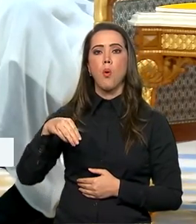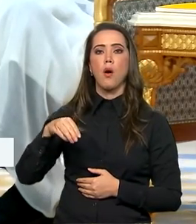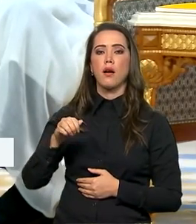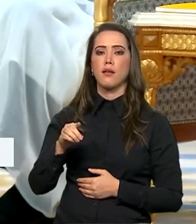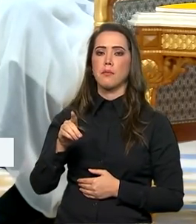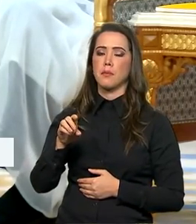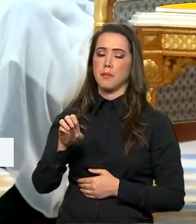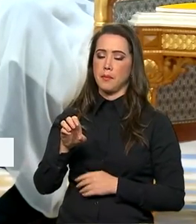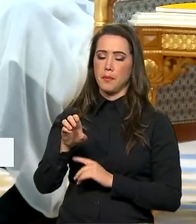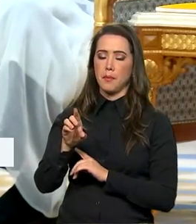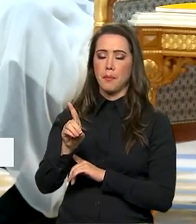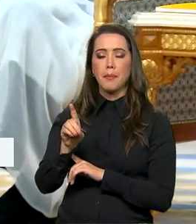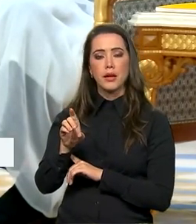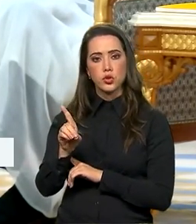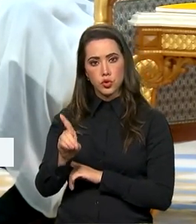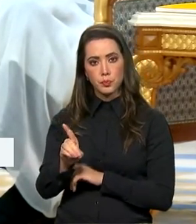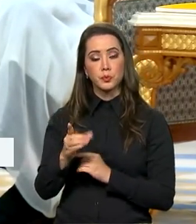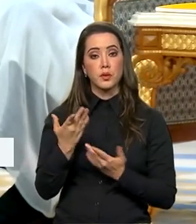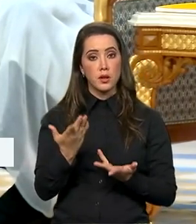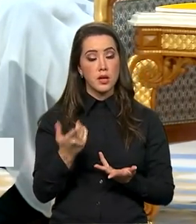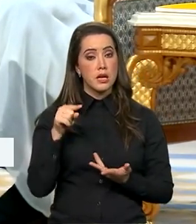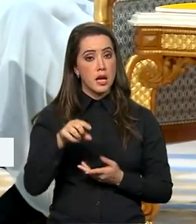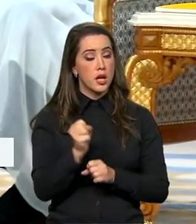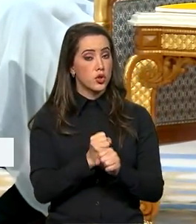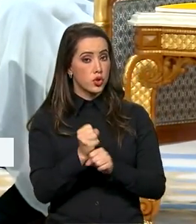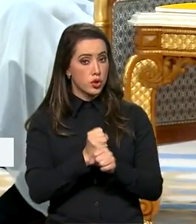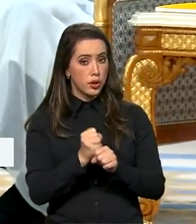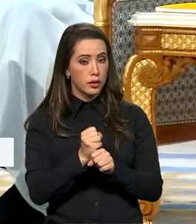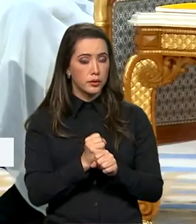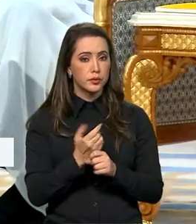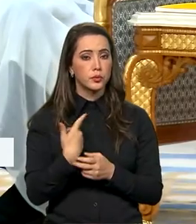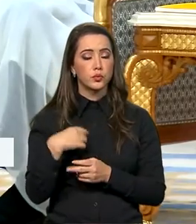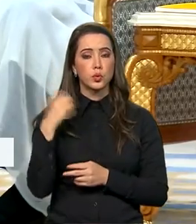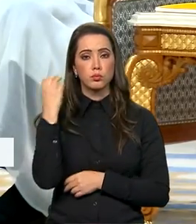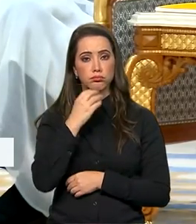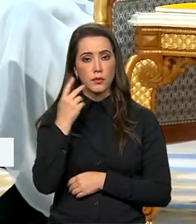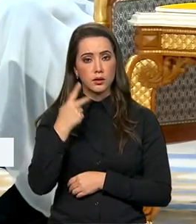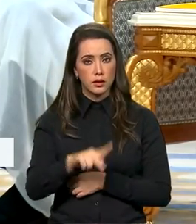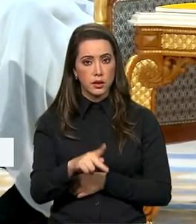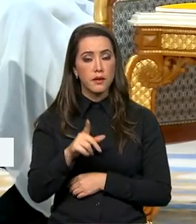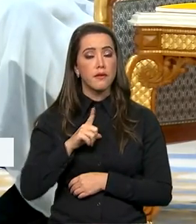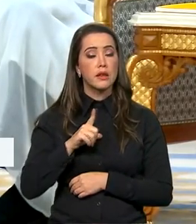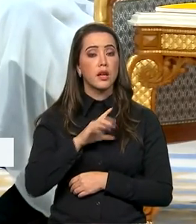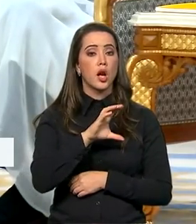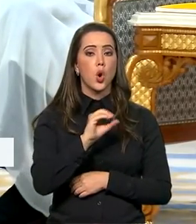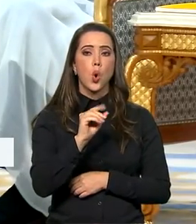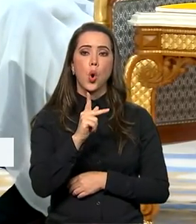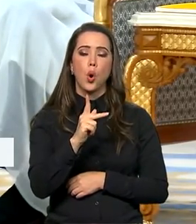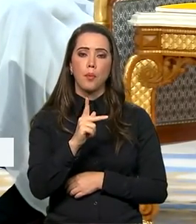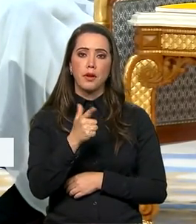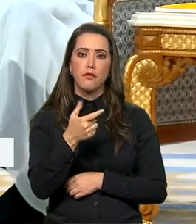este ano os Emirados Árabes Unidos sediarão a COP28.